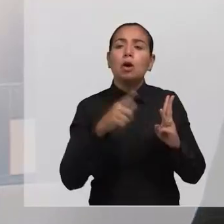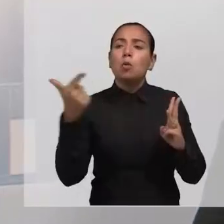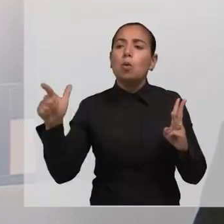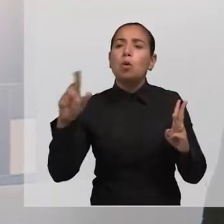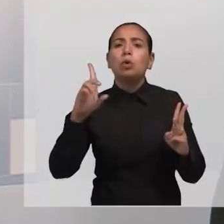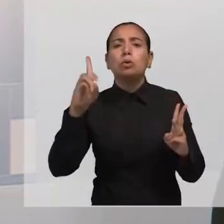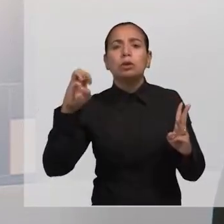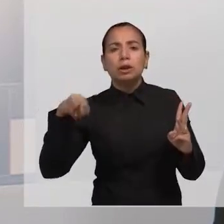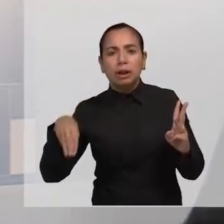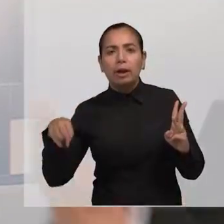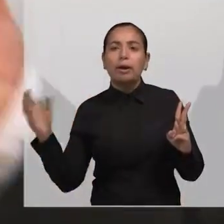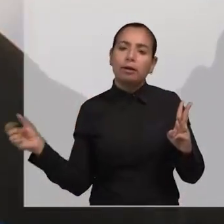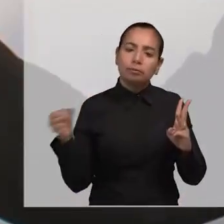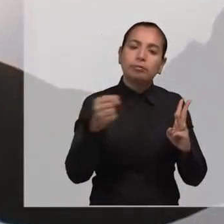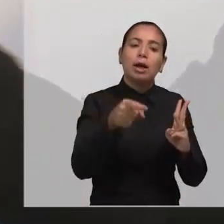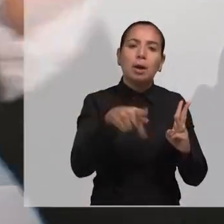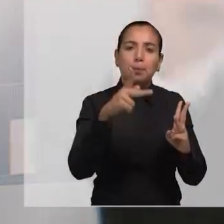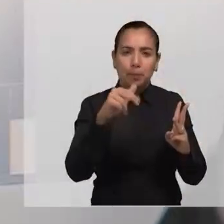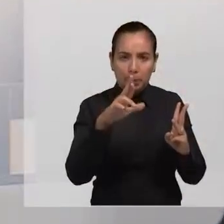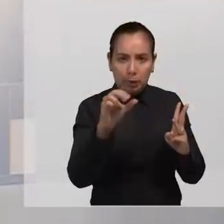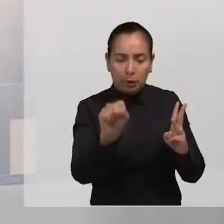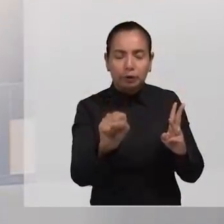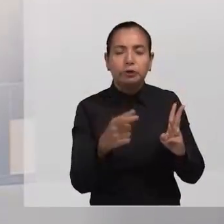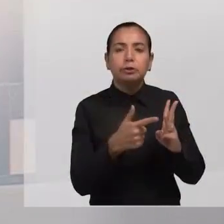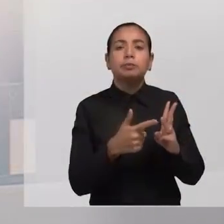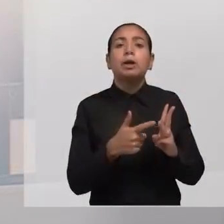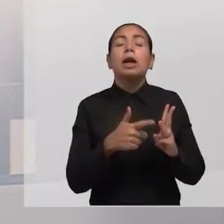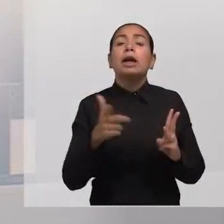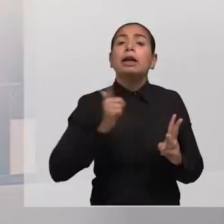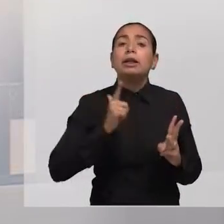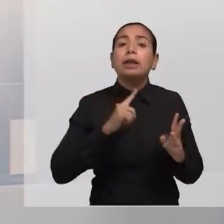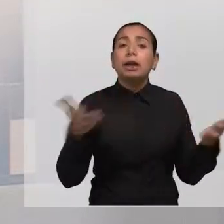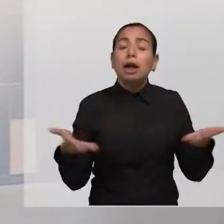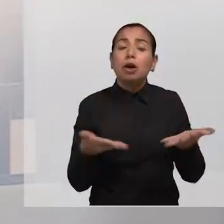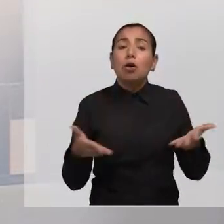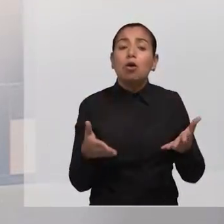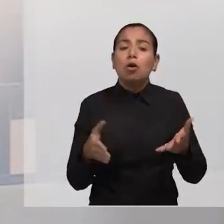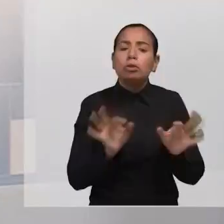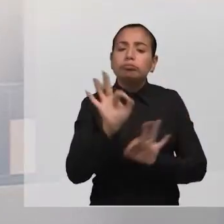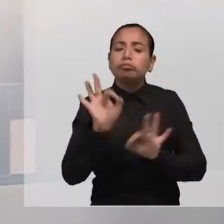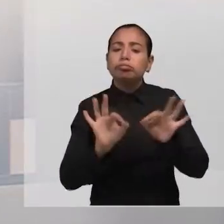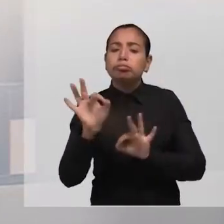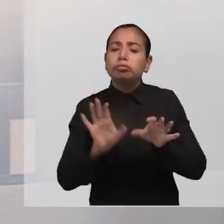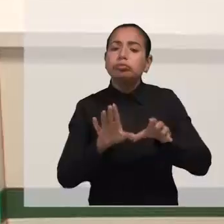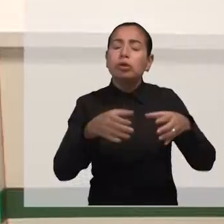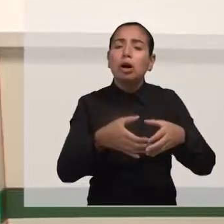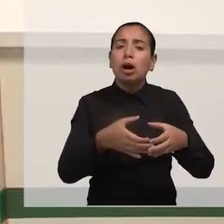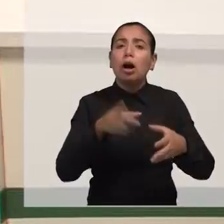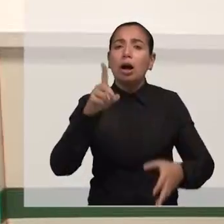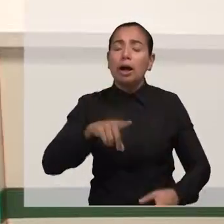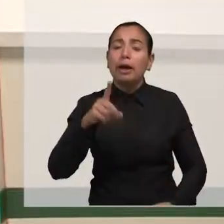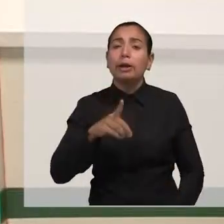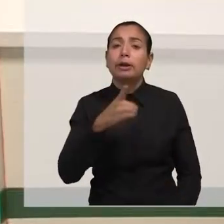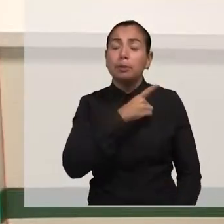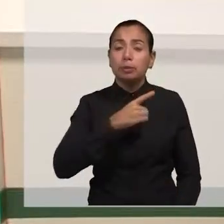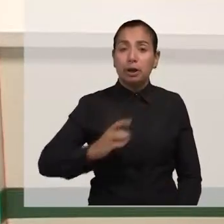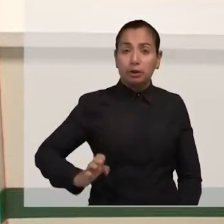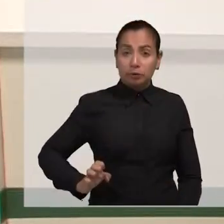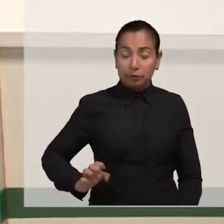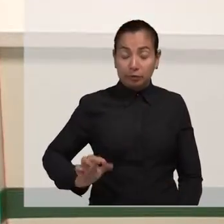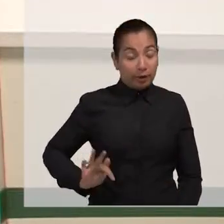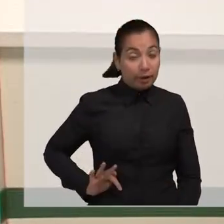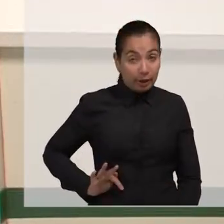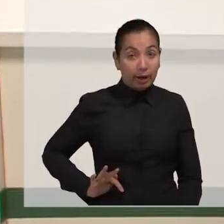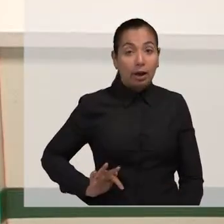pediu socorro. Qual foi o socorro que o PSDB pediu? Ele queria se coligar, né? Queria se coligar... Federal e estadual.